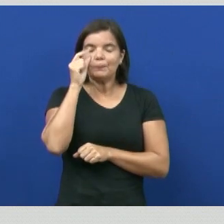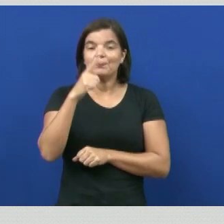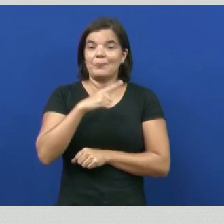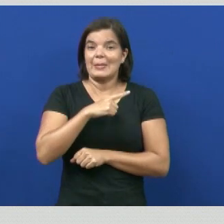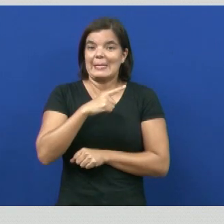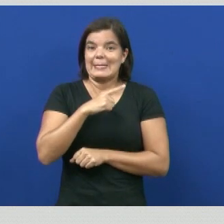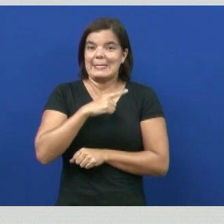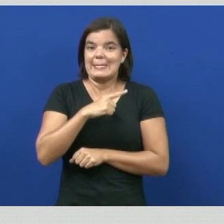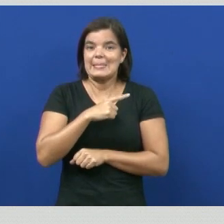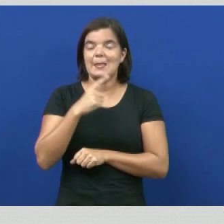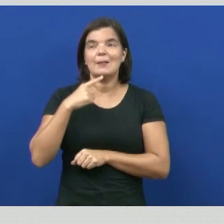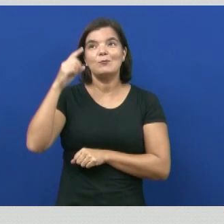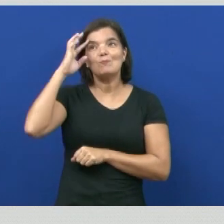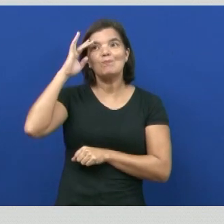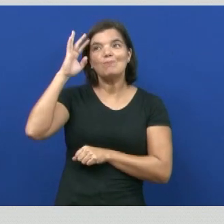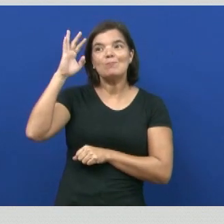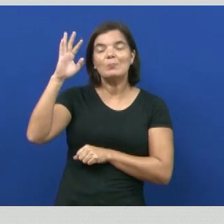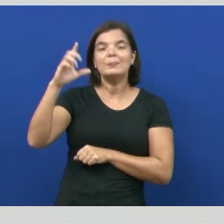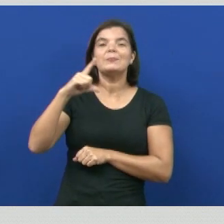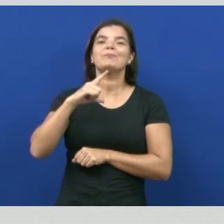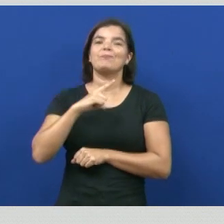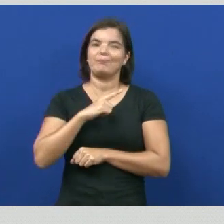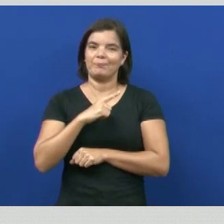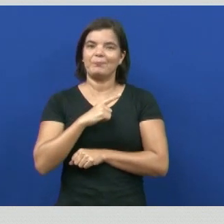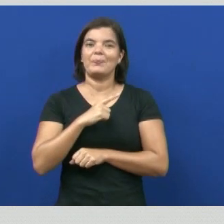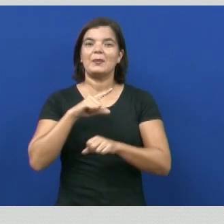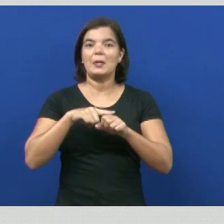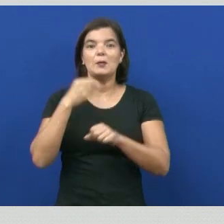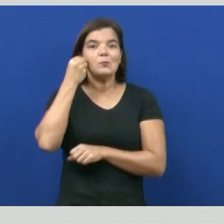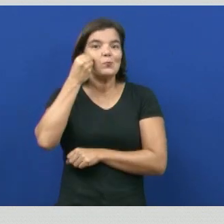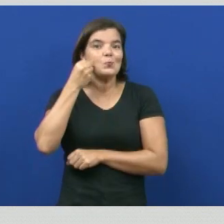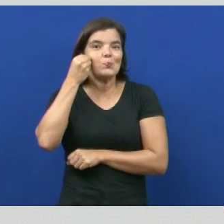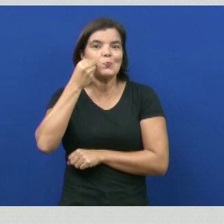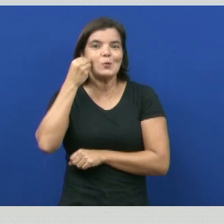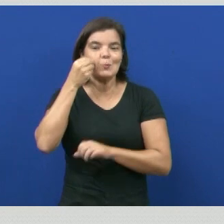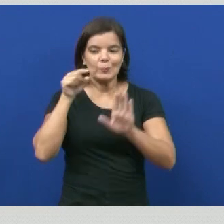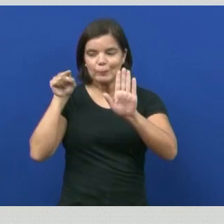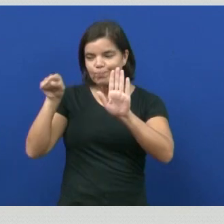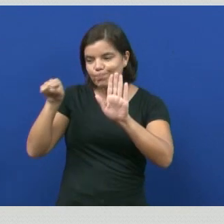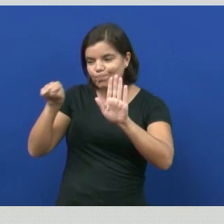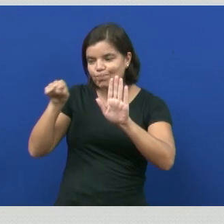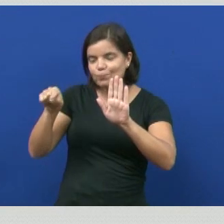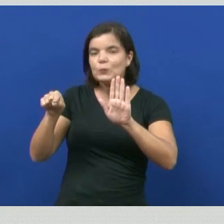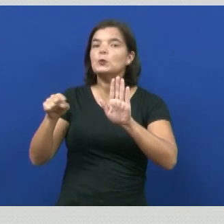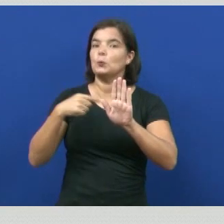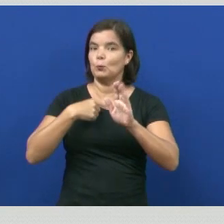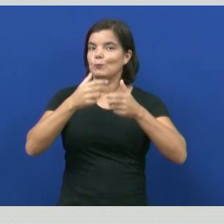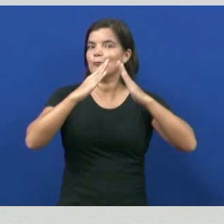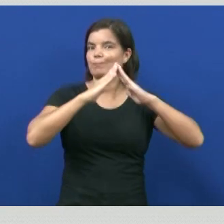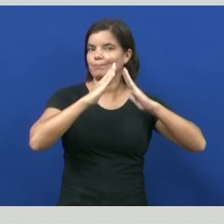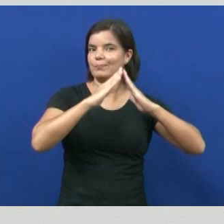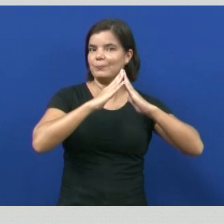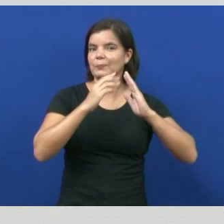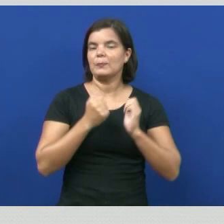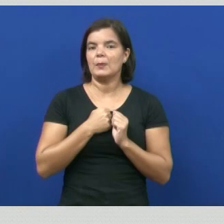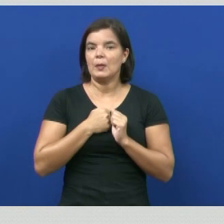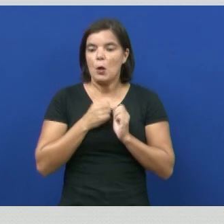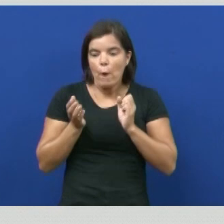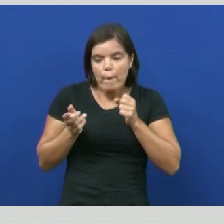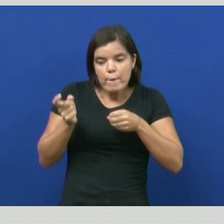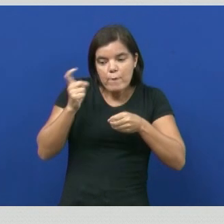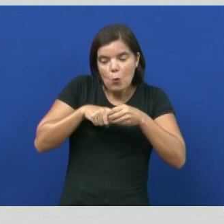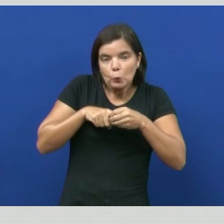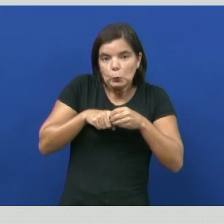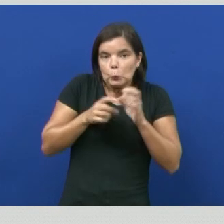ter a momentânea ilusão de que sonhava. Experimentou apertar o botão do seu andar. Voltou-se acuado,